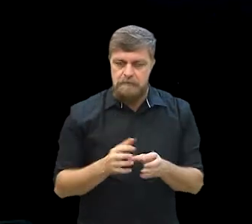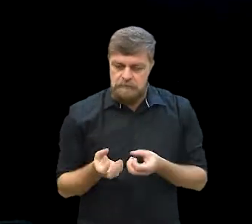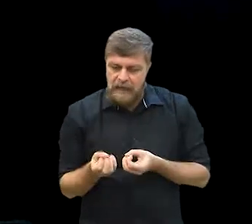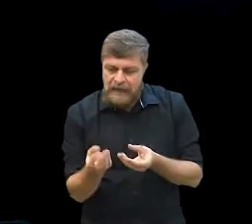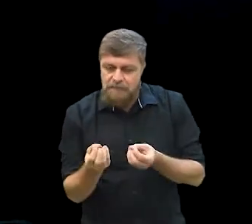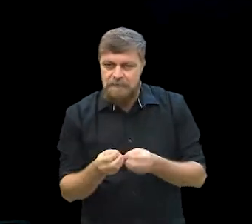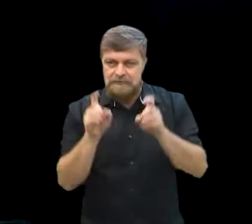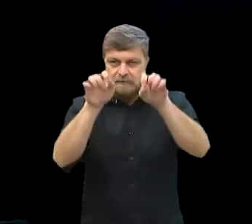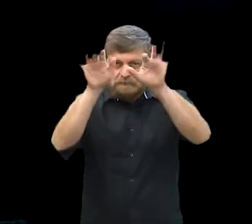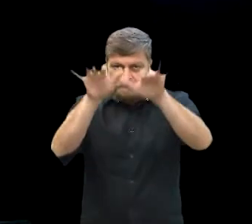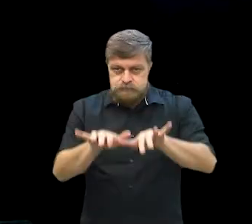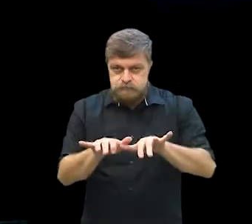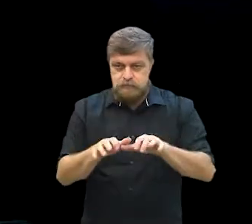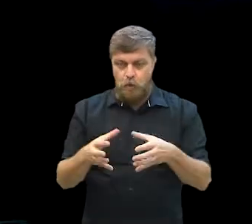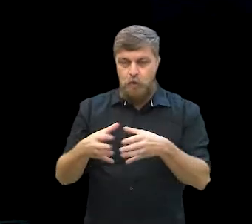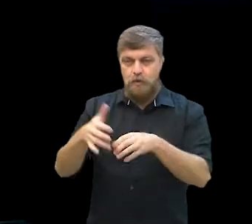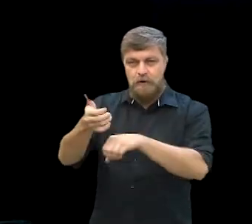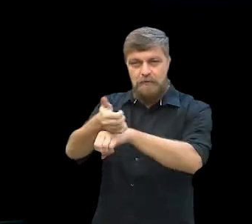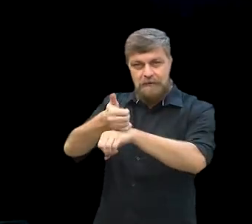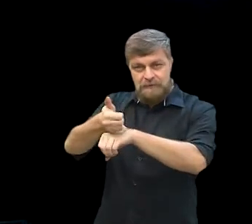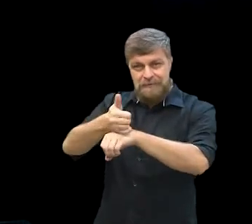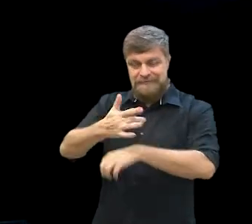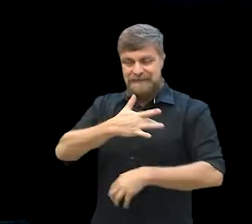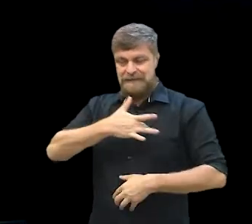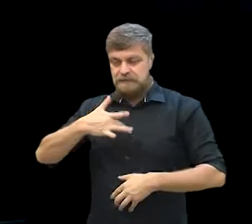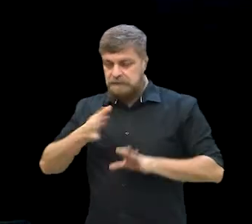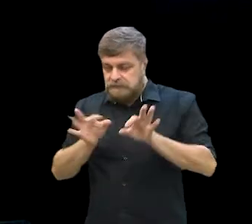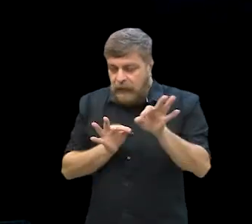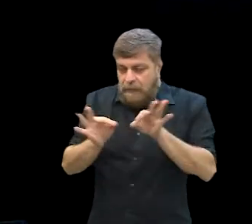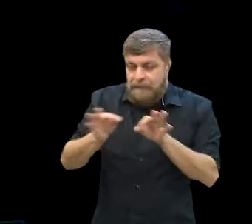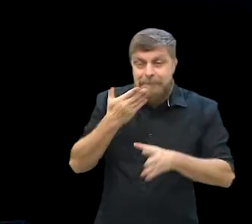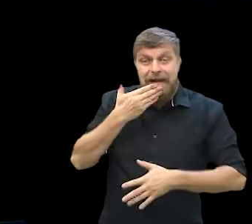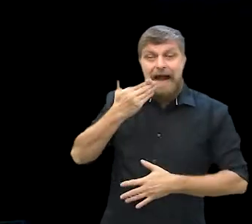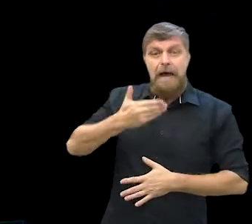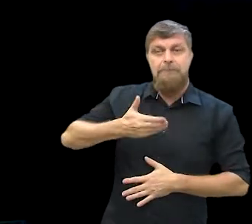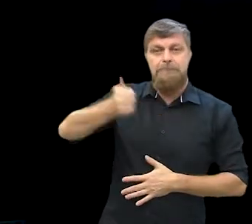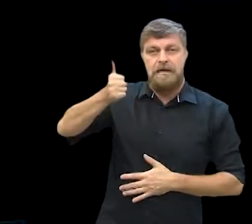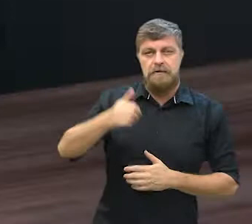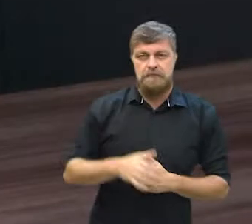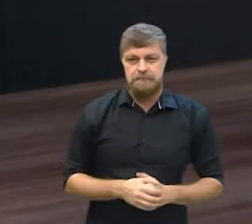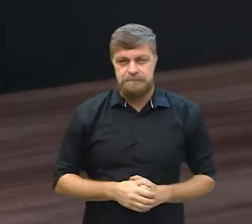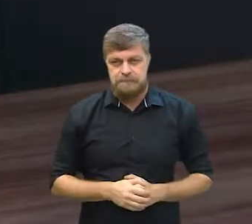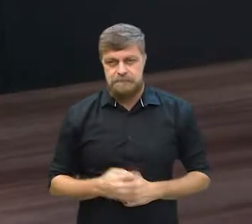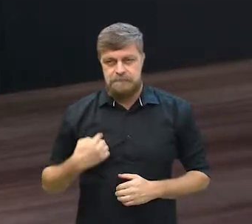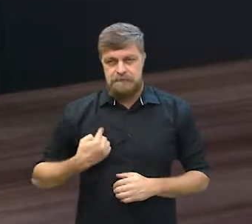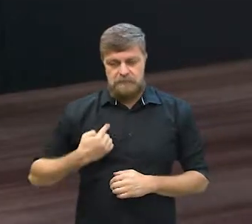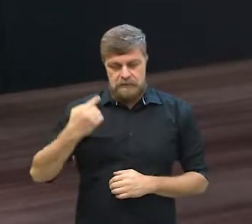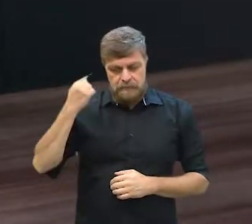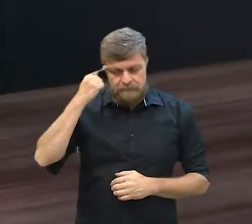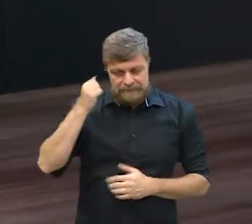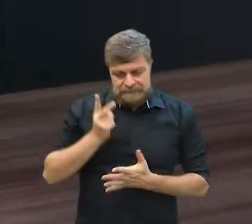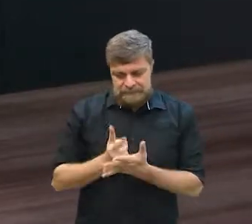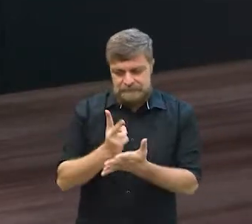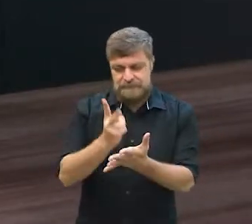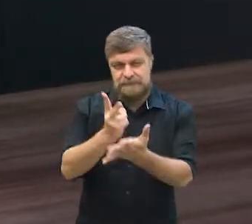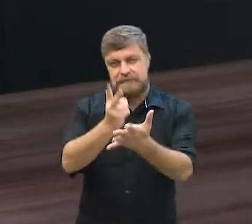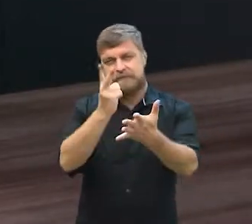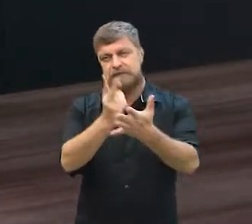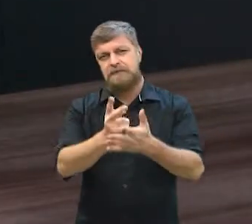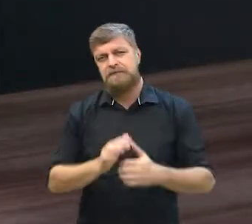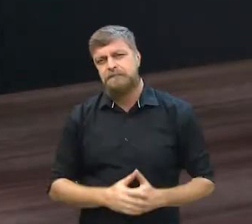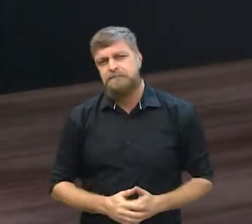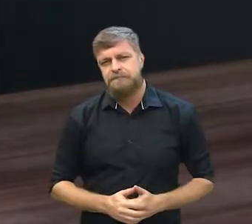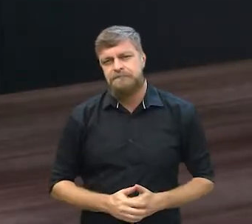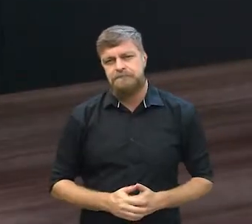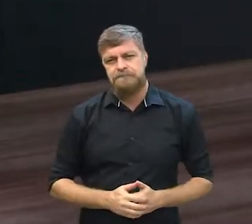insumos que a equipe de saúde do município consegue se preparar melhor. A gente sempre pensa, Márcio, a